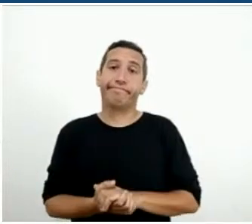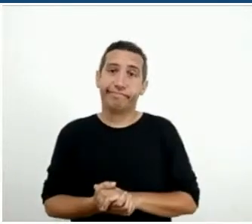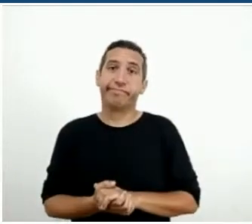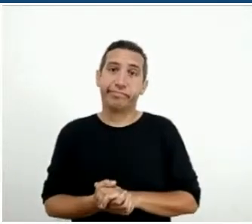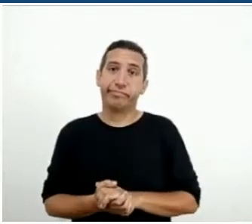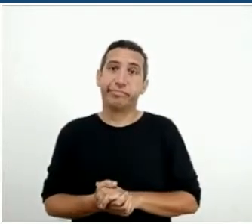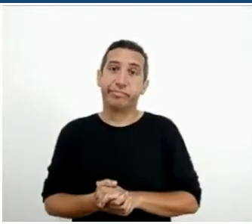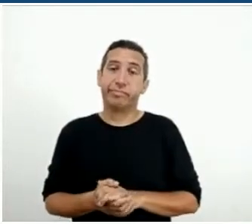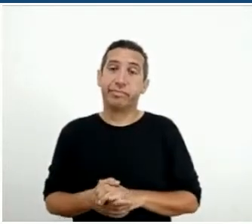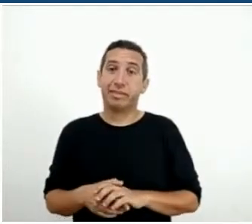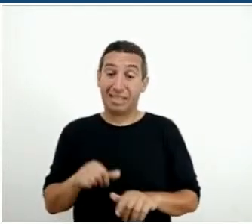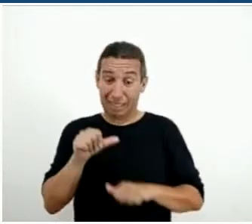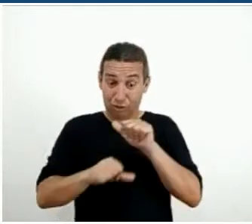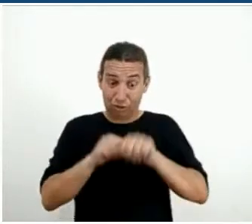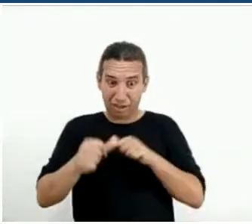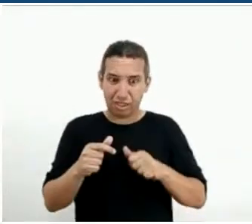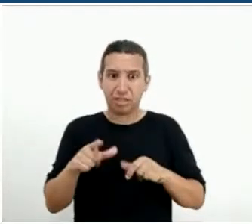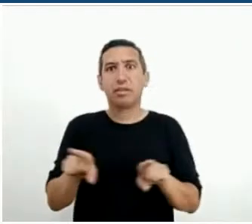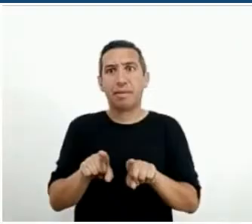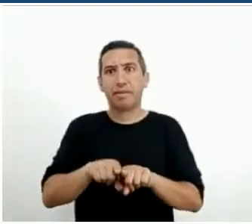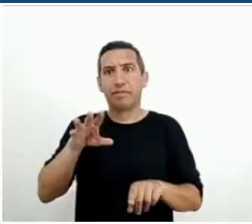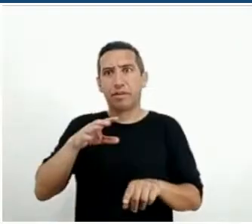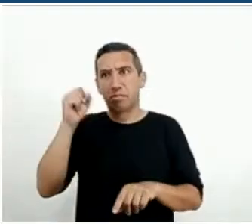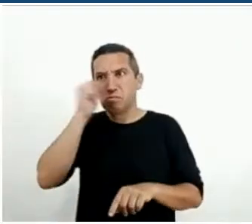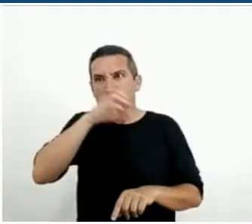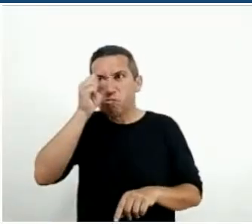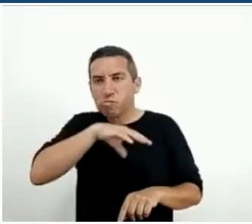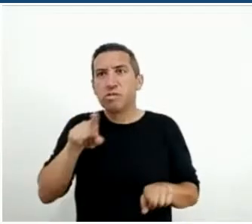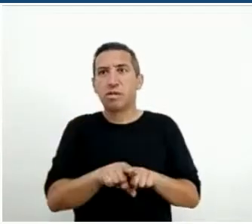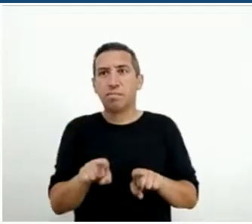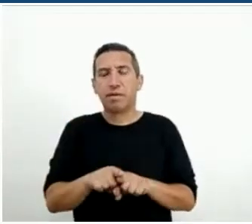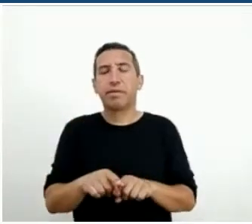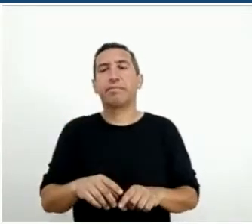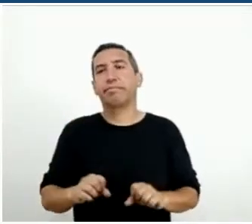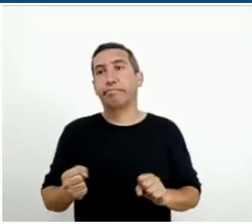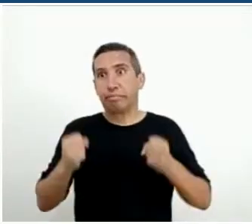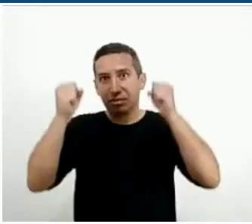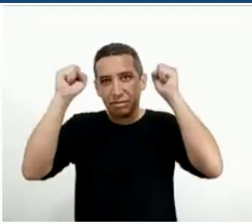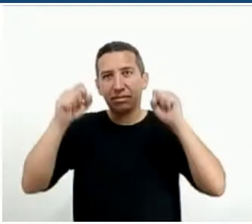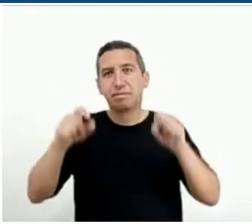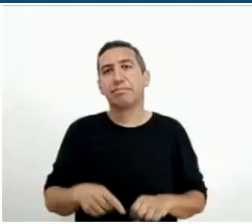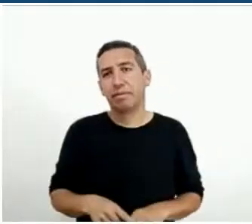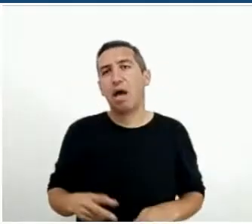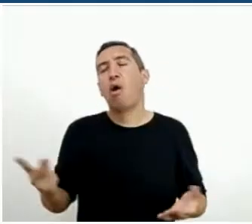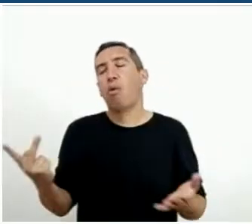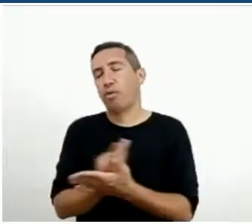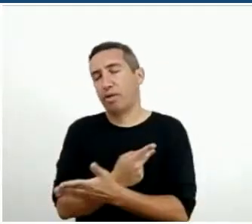vezes até agressividade, isso atrapalha ainda mais as pessoas com TEA.